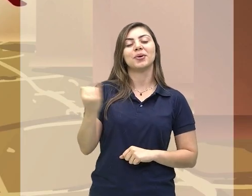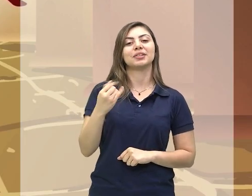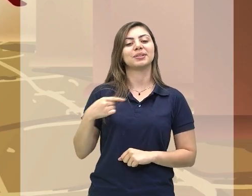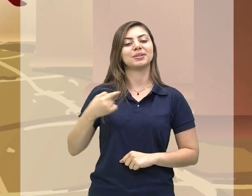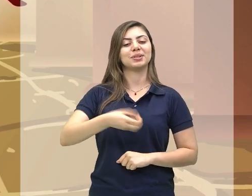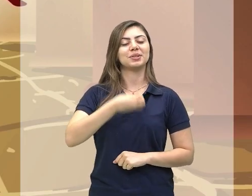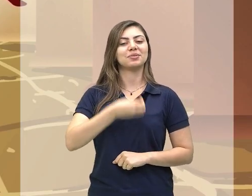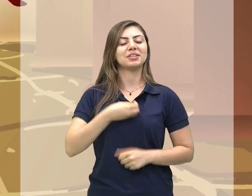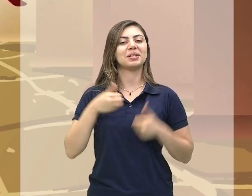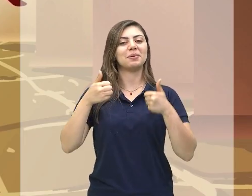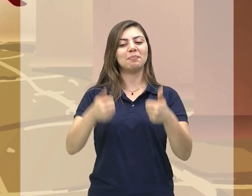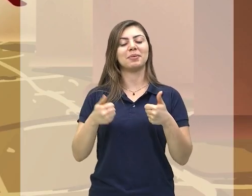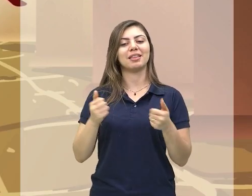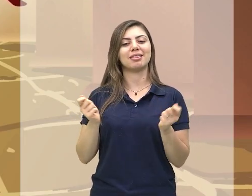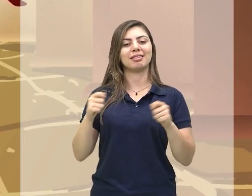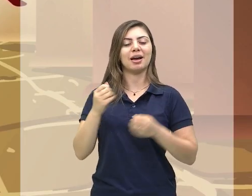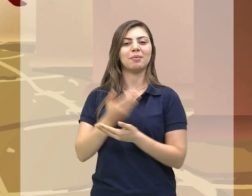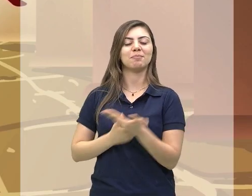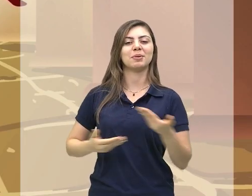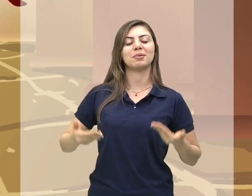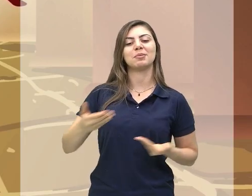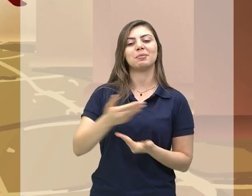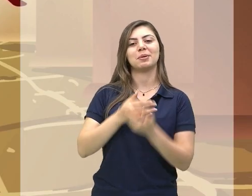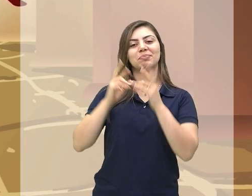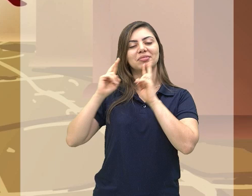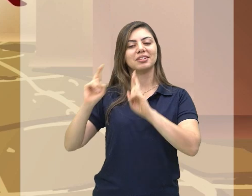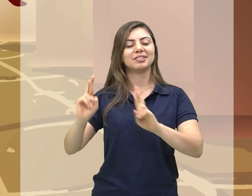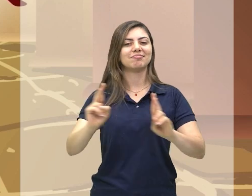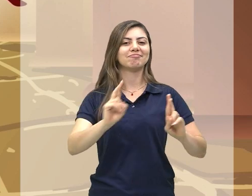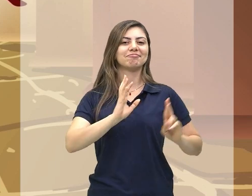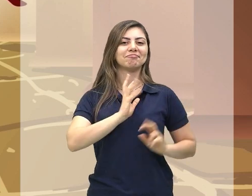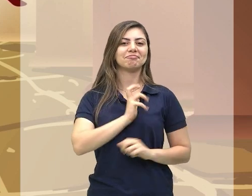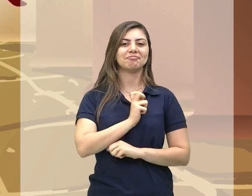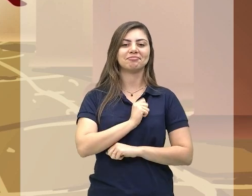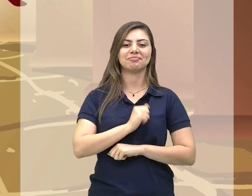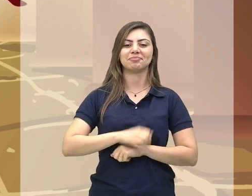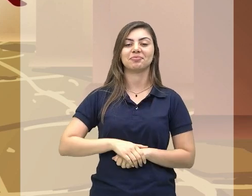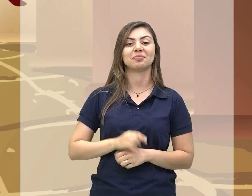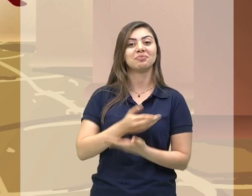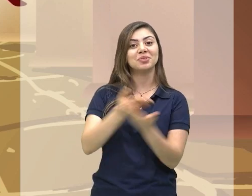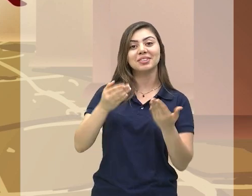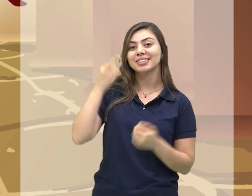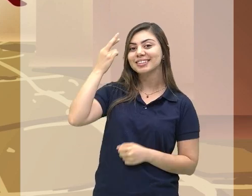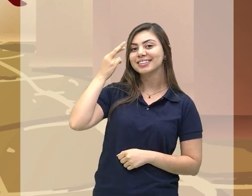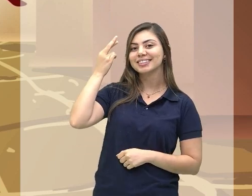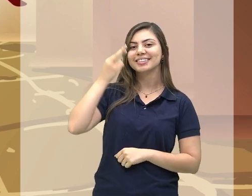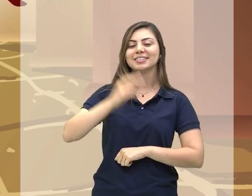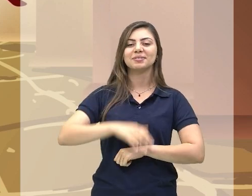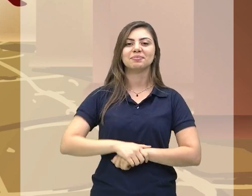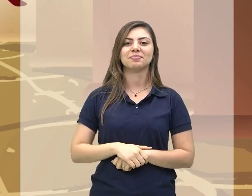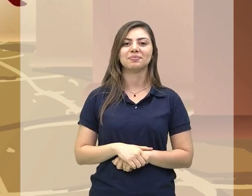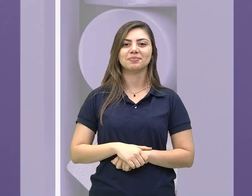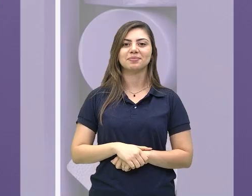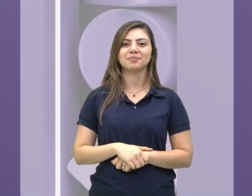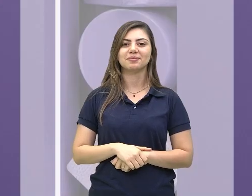bem, em harmonia, com respeito e muito amor. Pensem nisso.